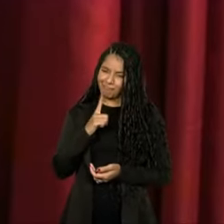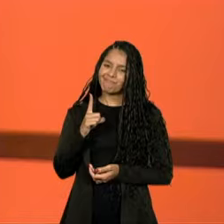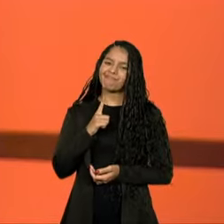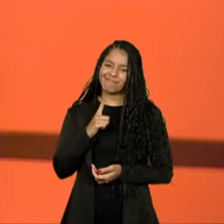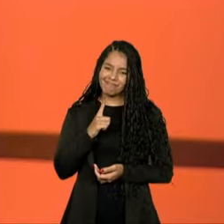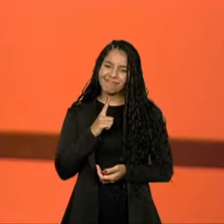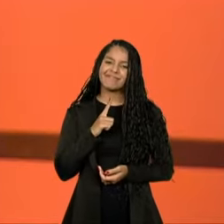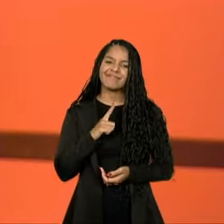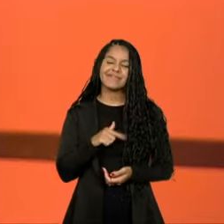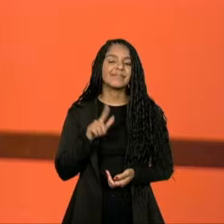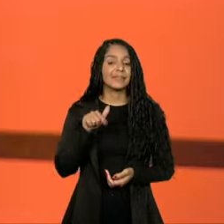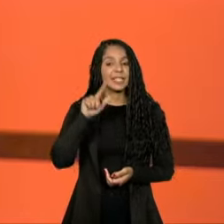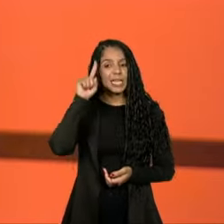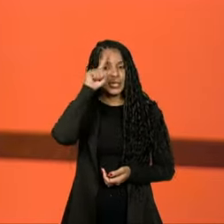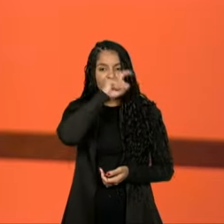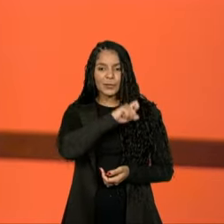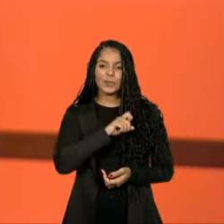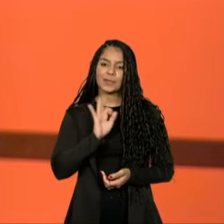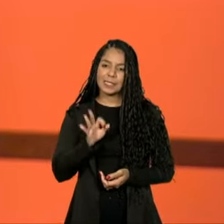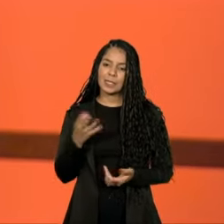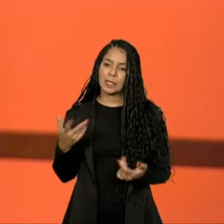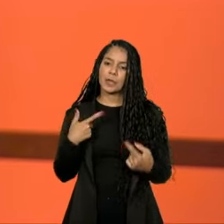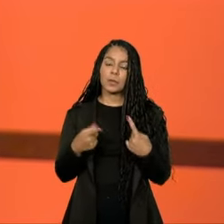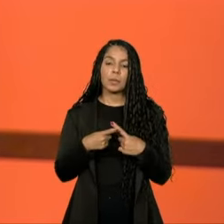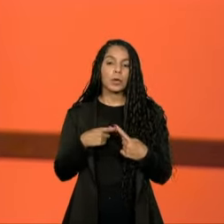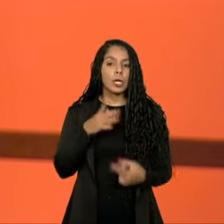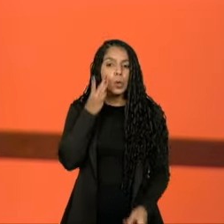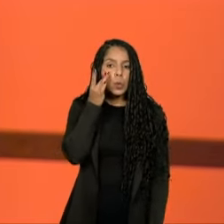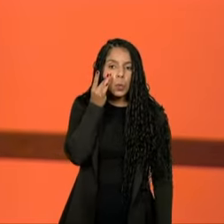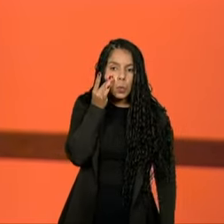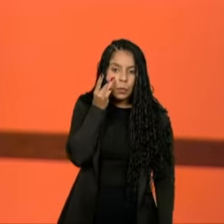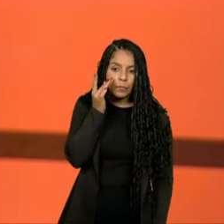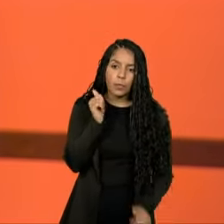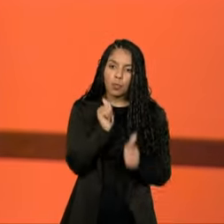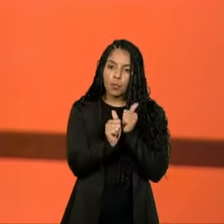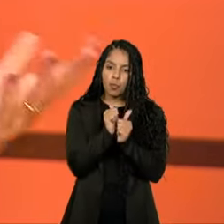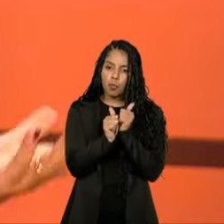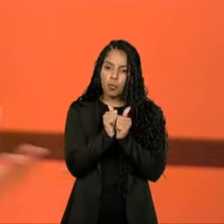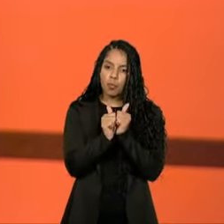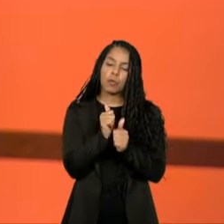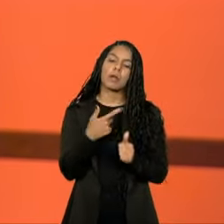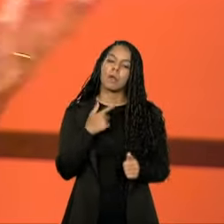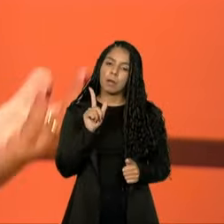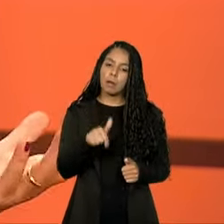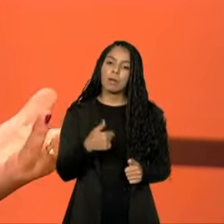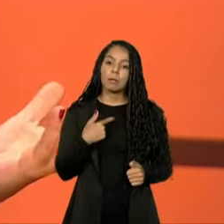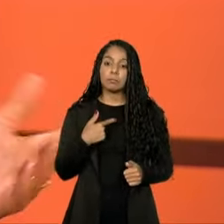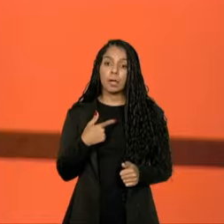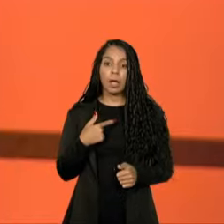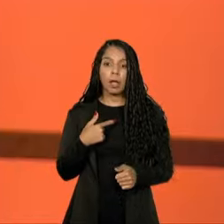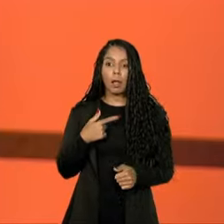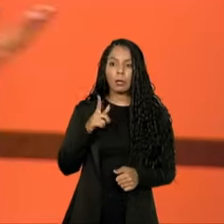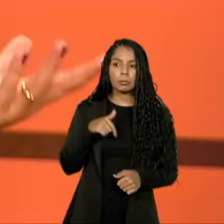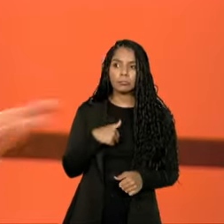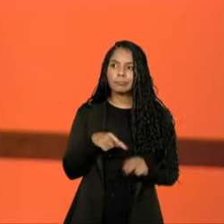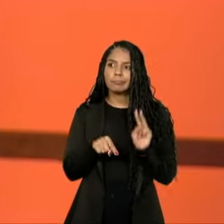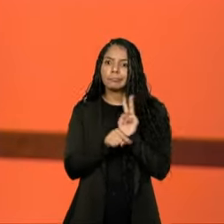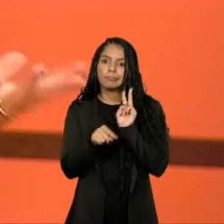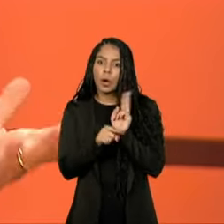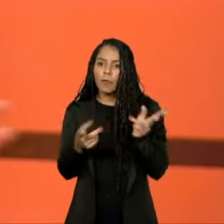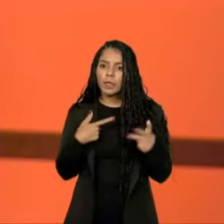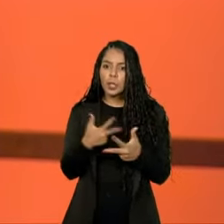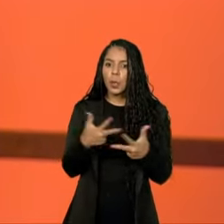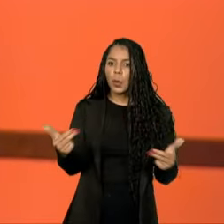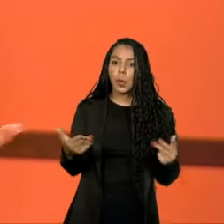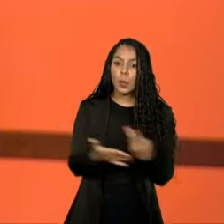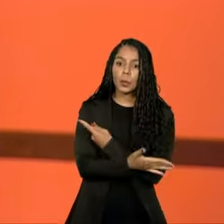Tem que dar o foguete. Não, e é muito difícil, né, assim, porque o ao vivo num jogo de futebol, o improviso, né, também acontecem